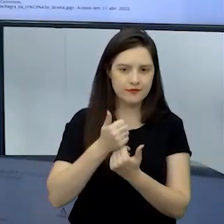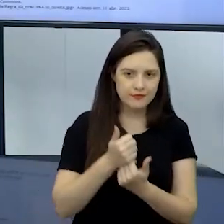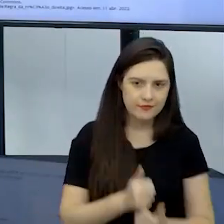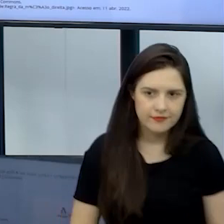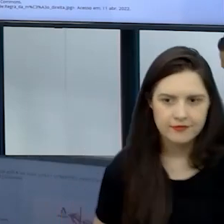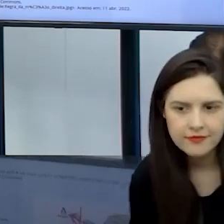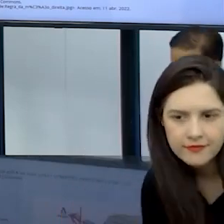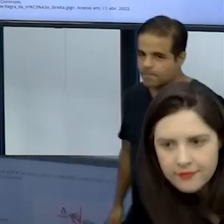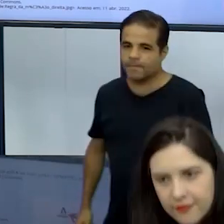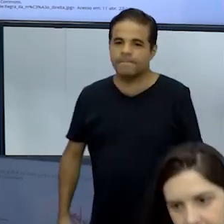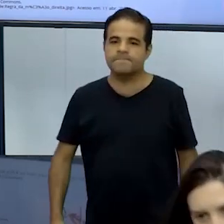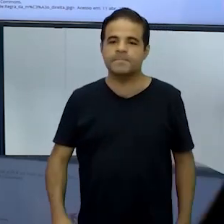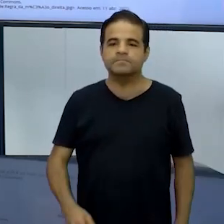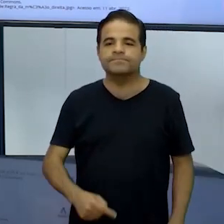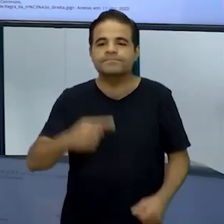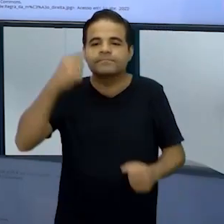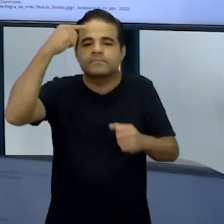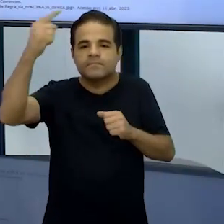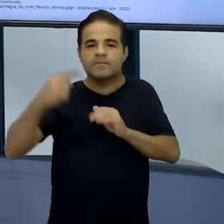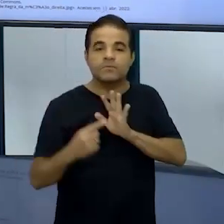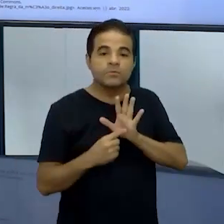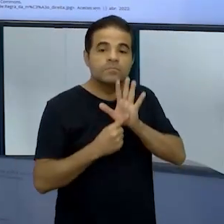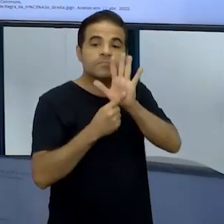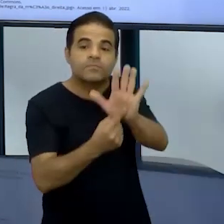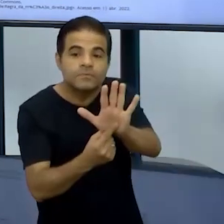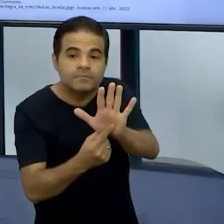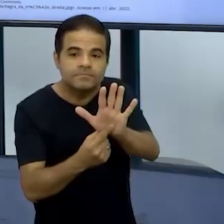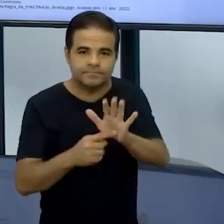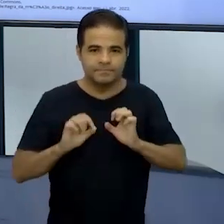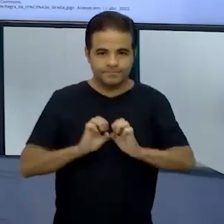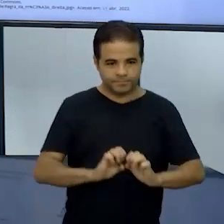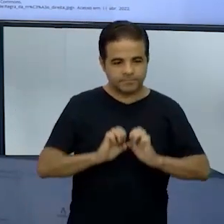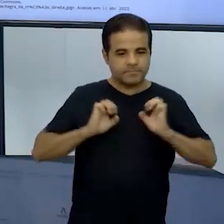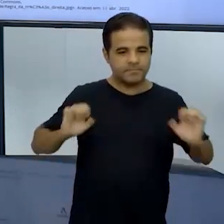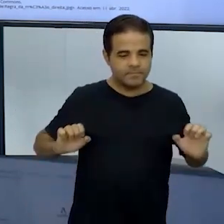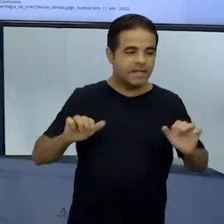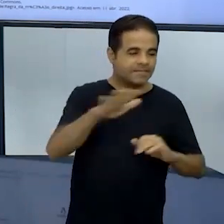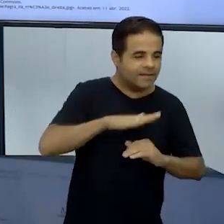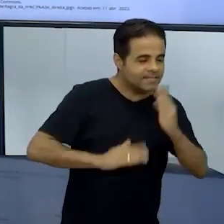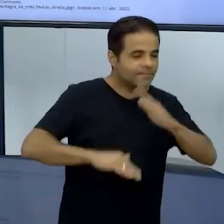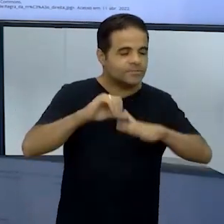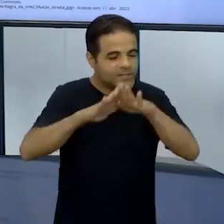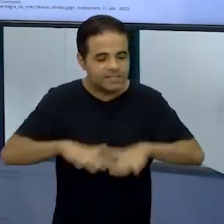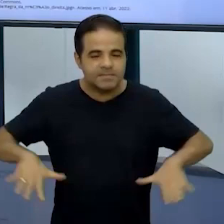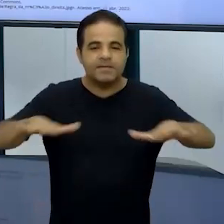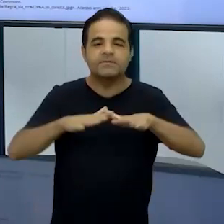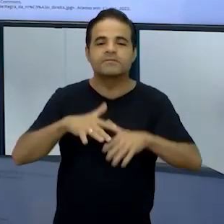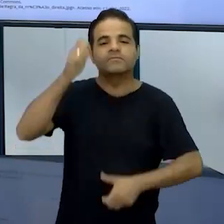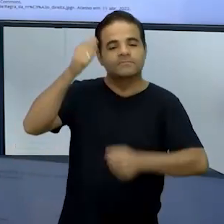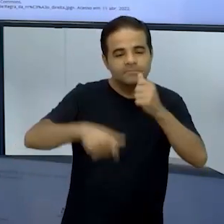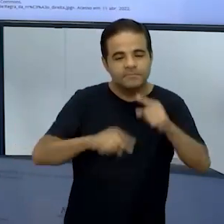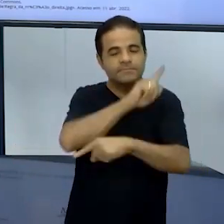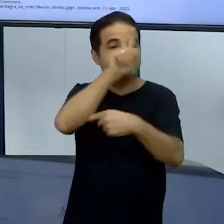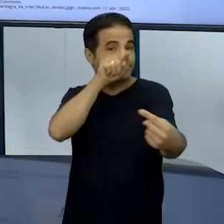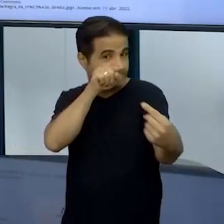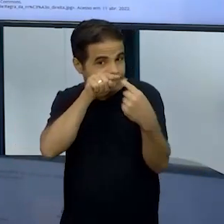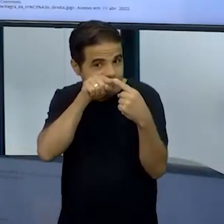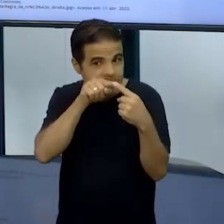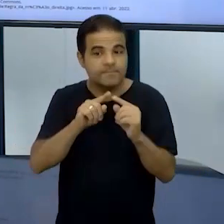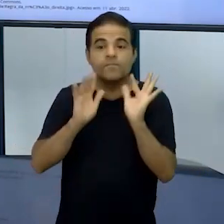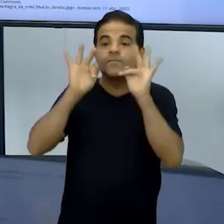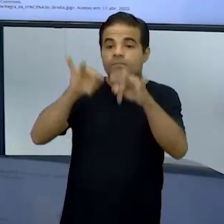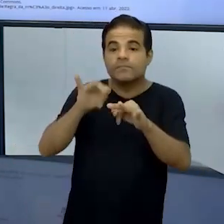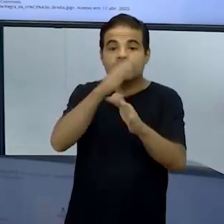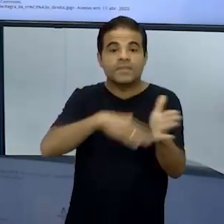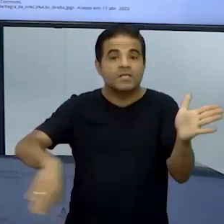estudantes, que eu só estou o quê? Mostrando algumas equações, né, alguns conceitos para vocês, porque nosso objetivo final é